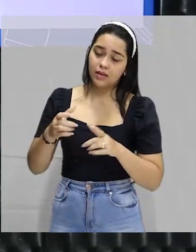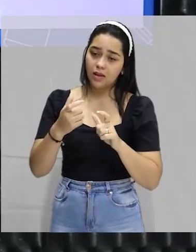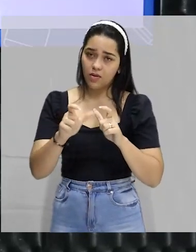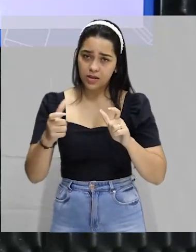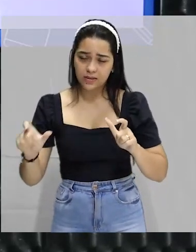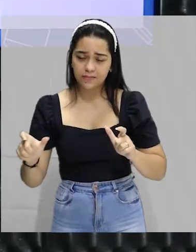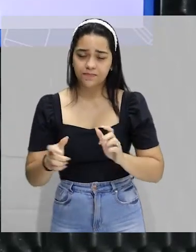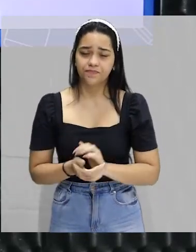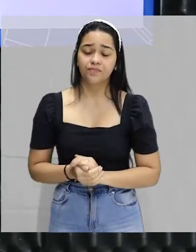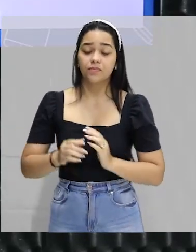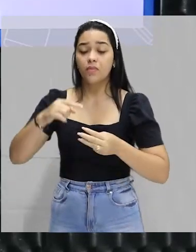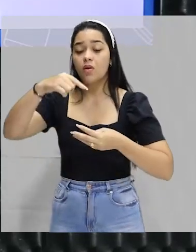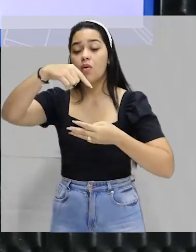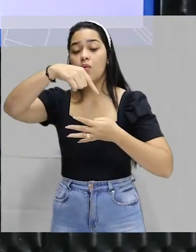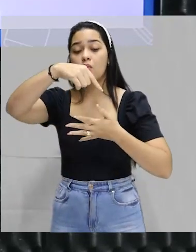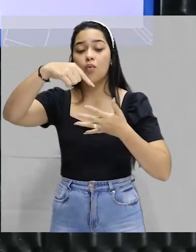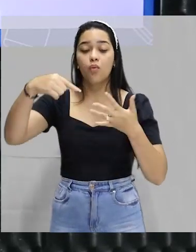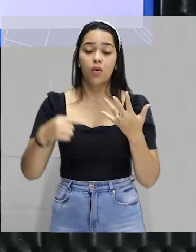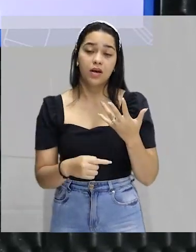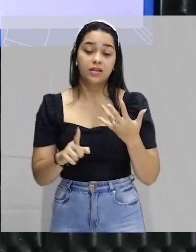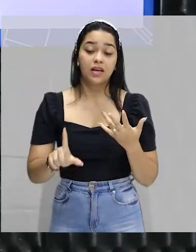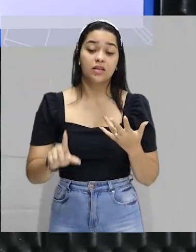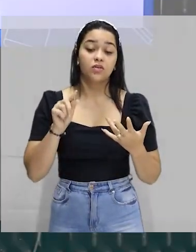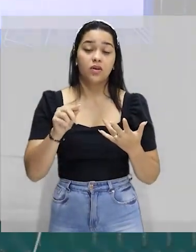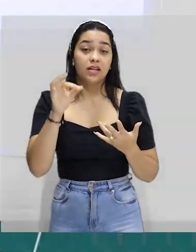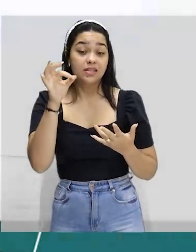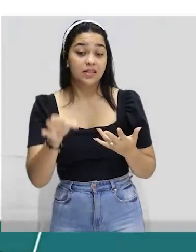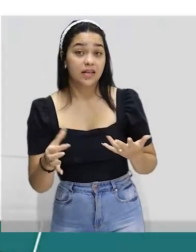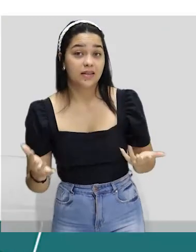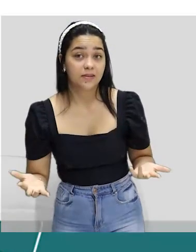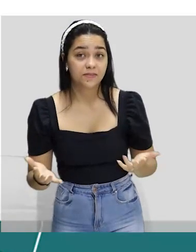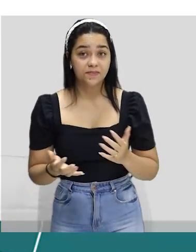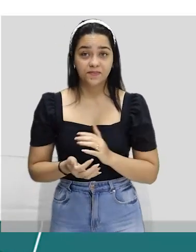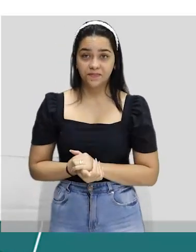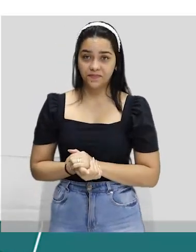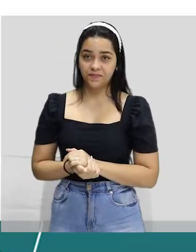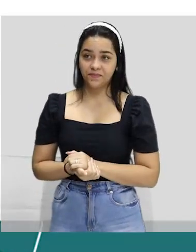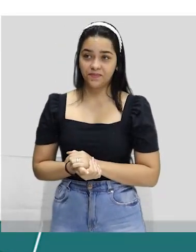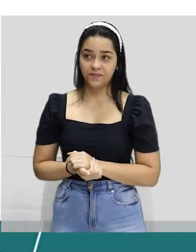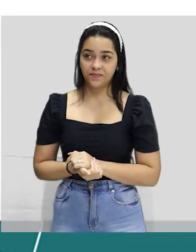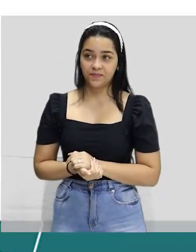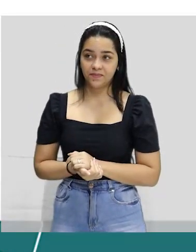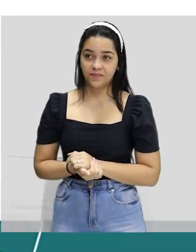oração. Então, qual dessas aí é a alternativa certa?